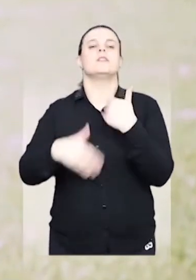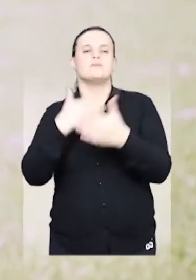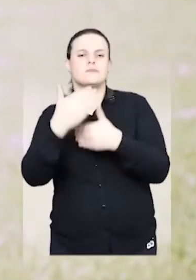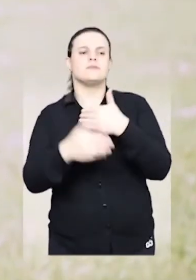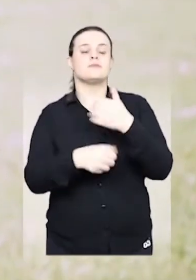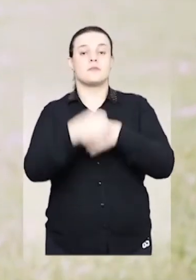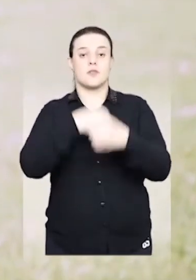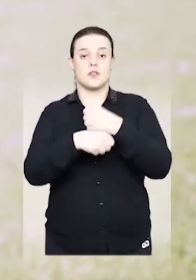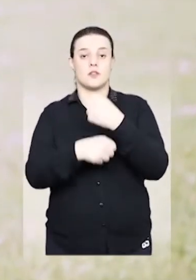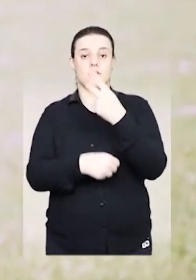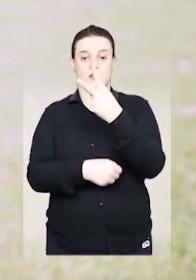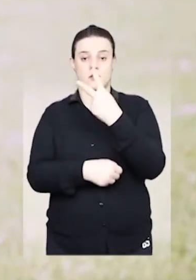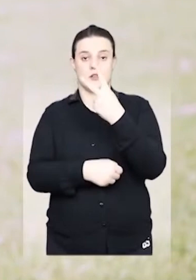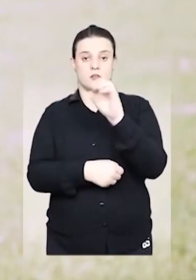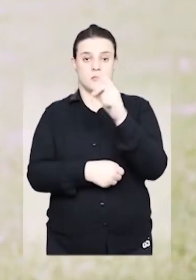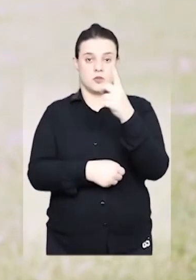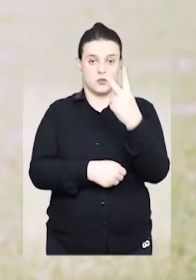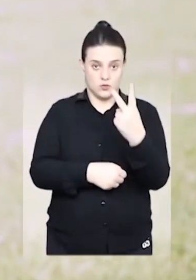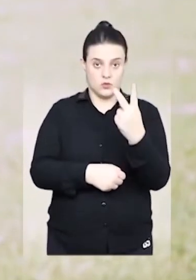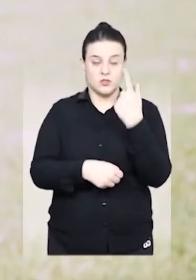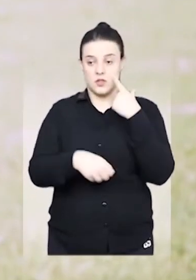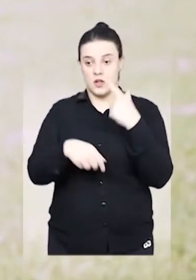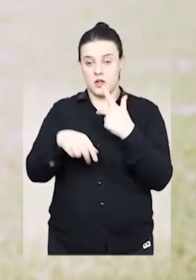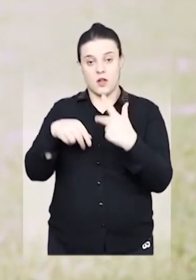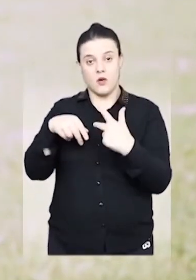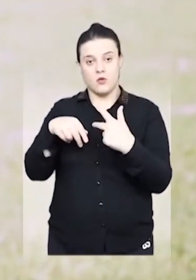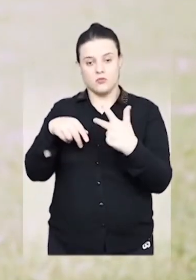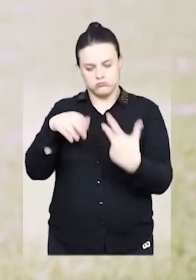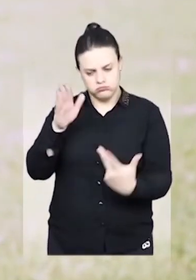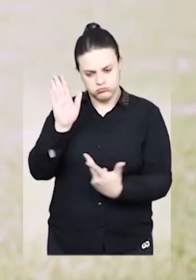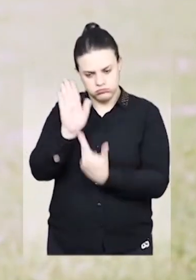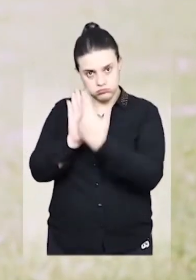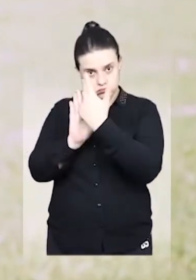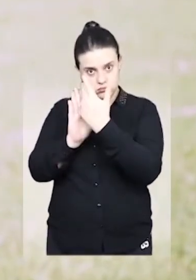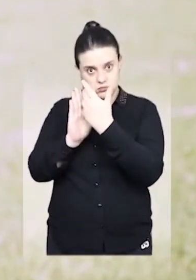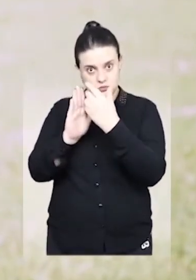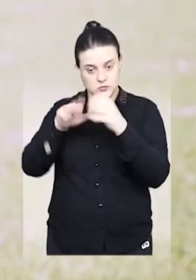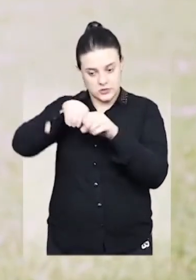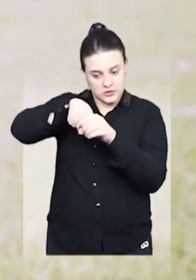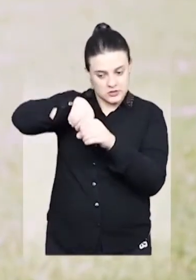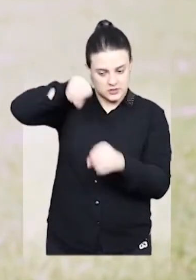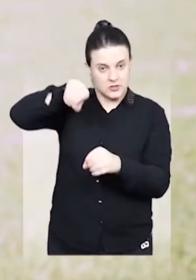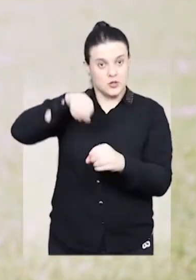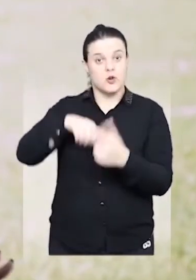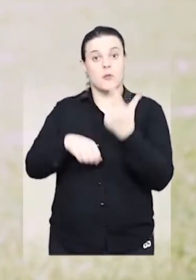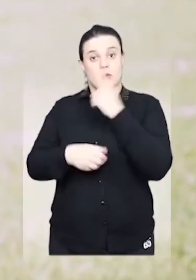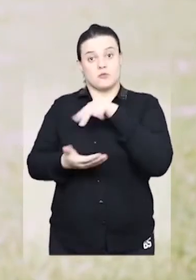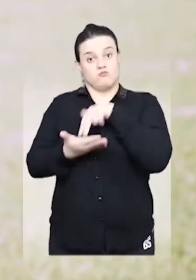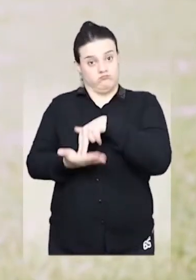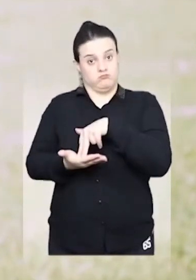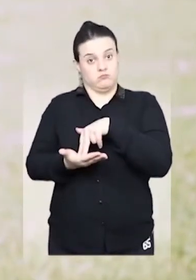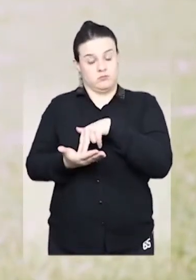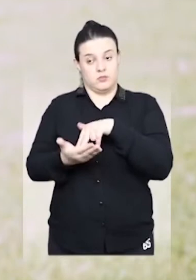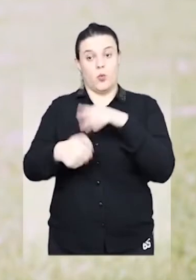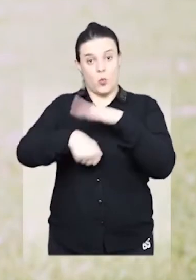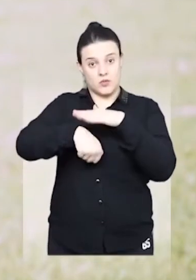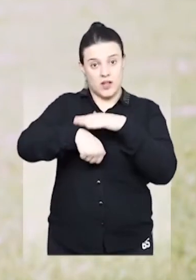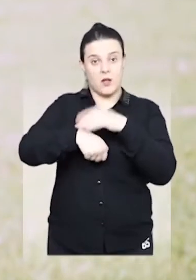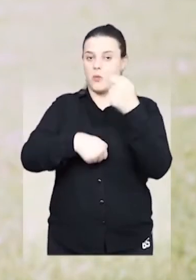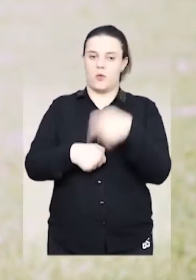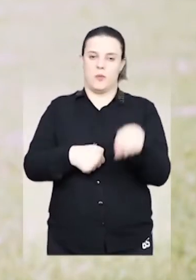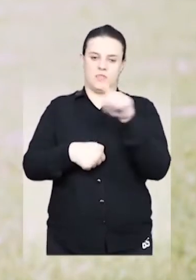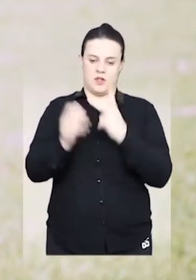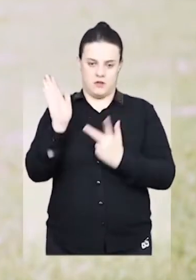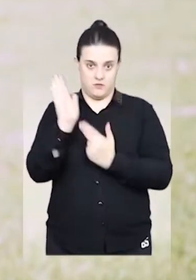aí, em 2012, eu coloquei uma haste, que supostamente era para durar 10 anos, sem cirurgias, e me dar uma paz, um tempo